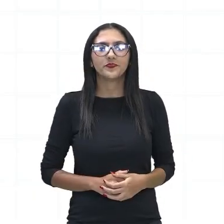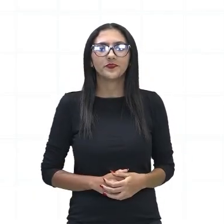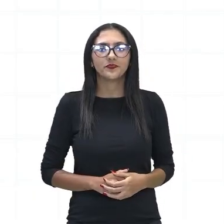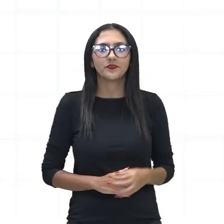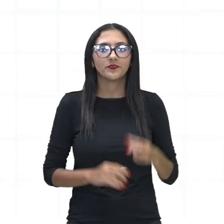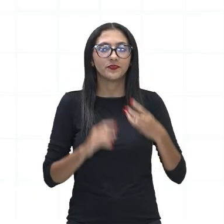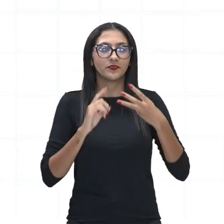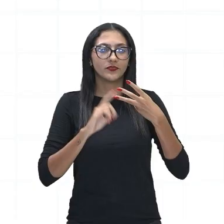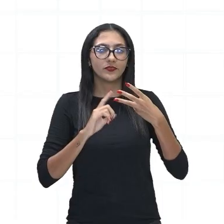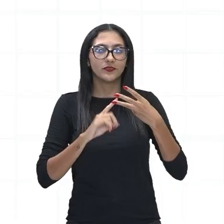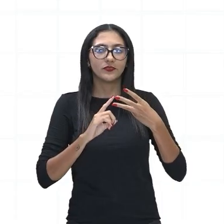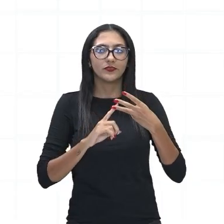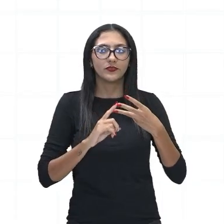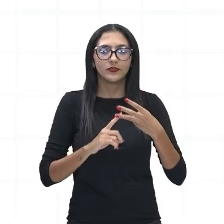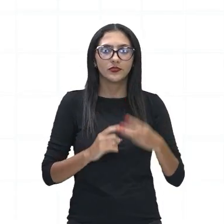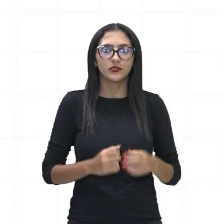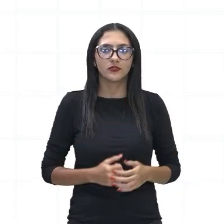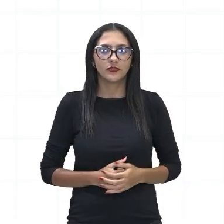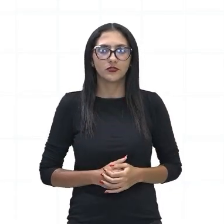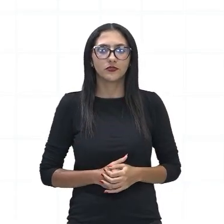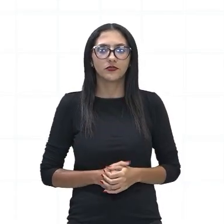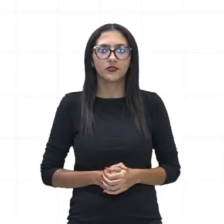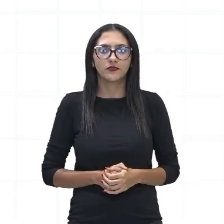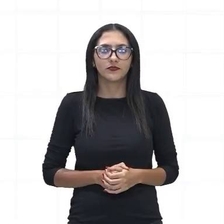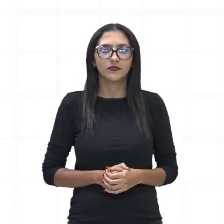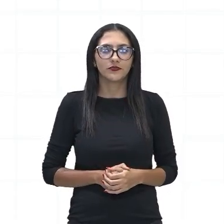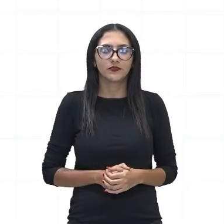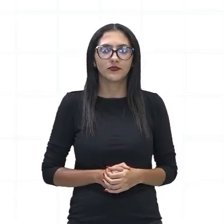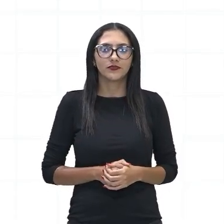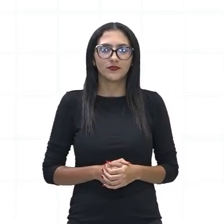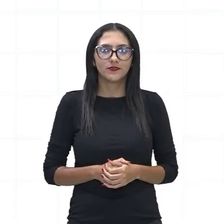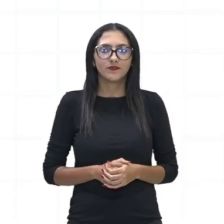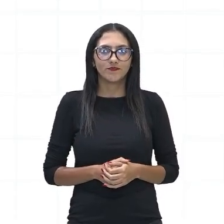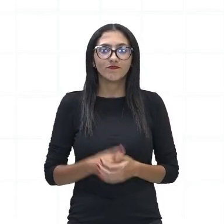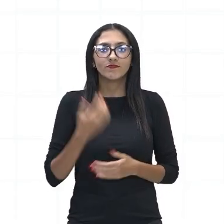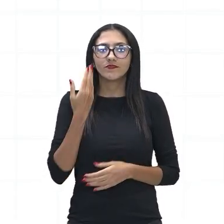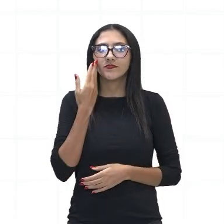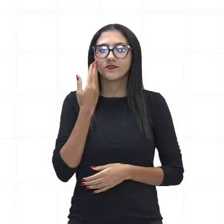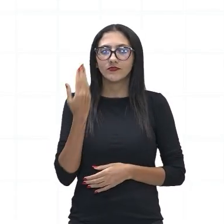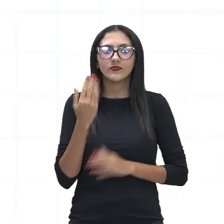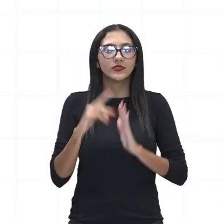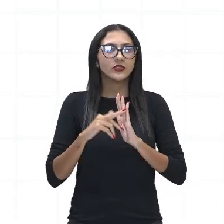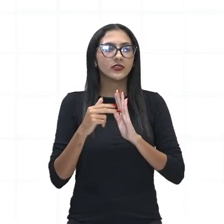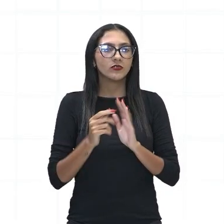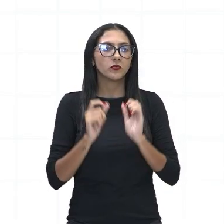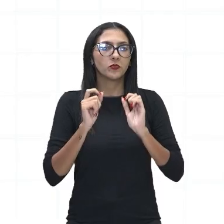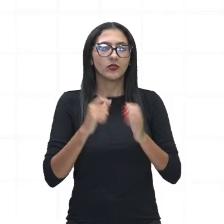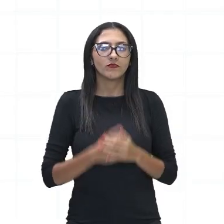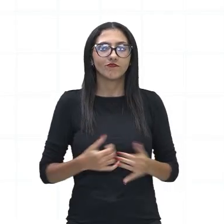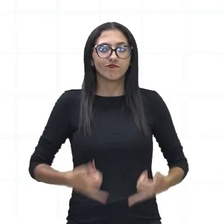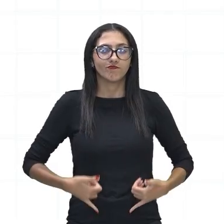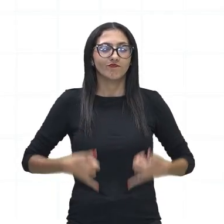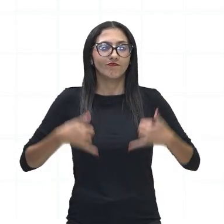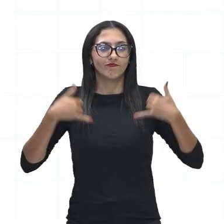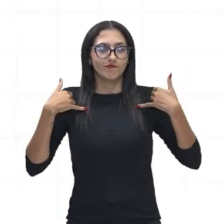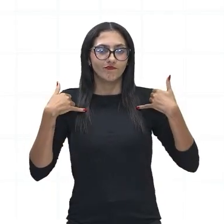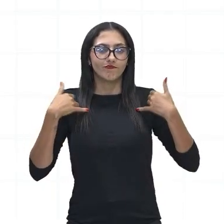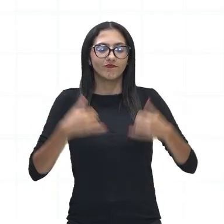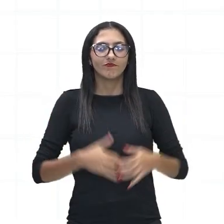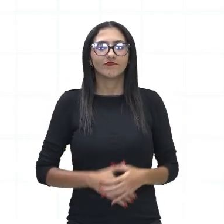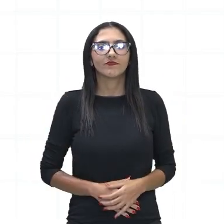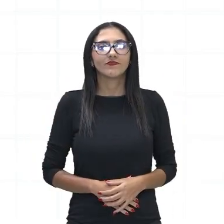temos pride. Pride. Pride, que significa